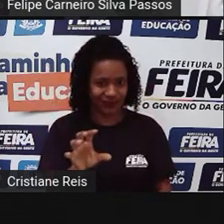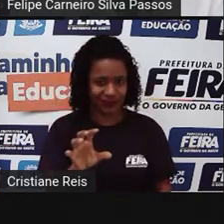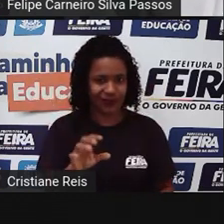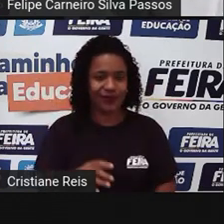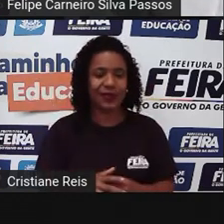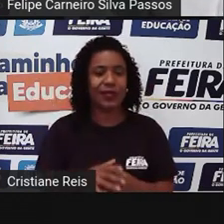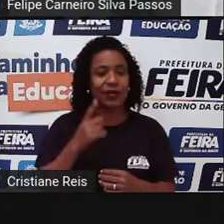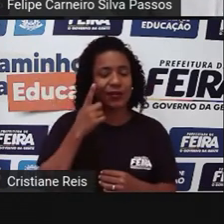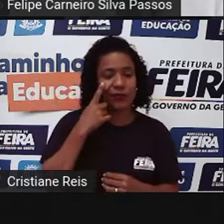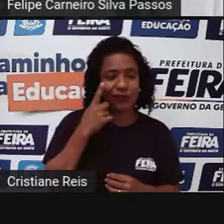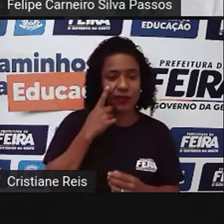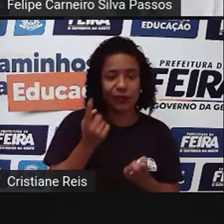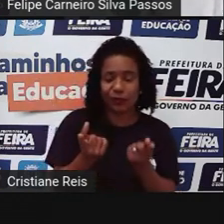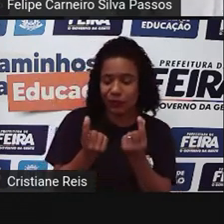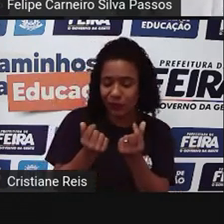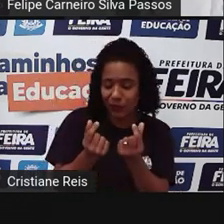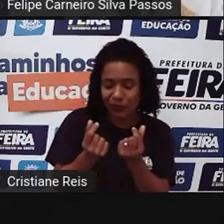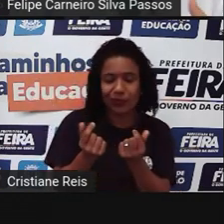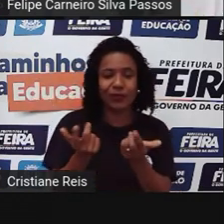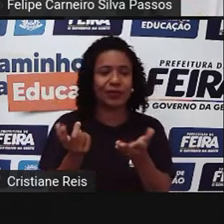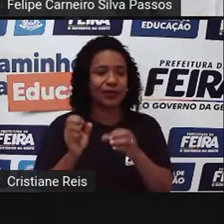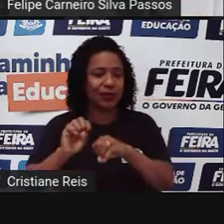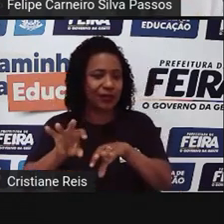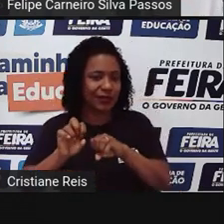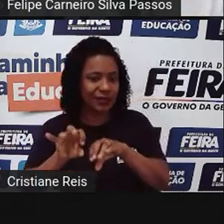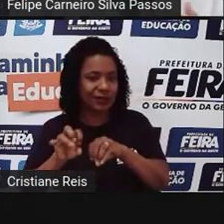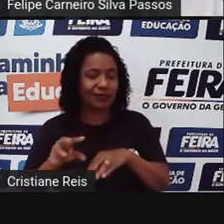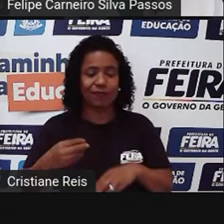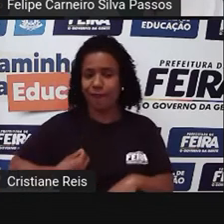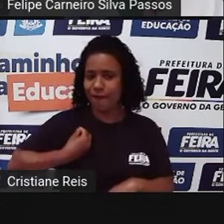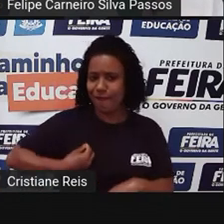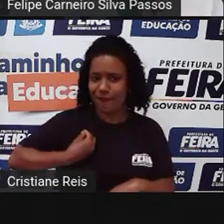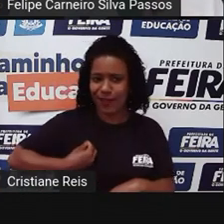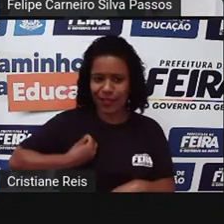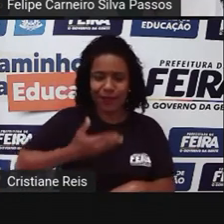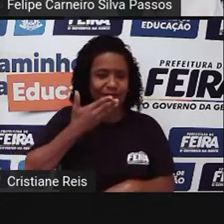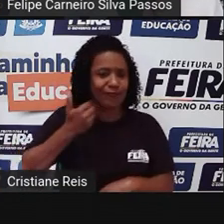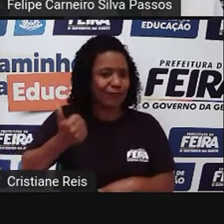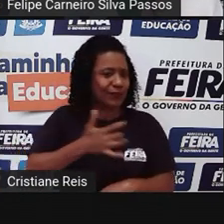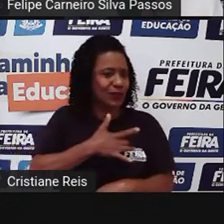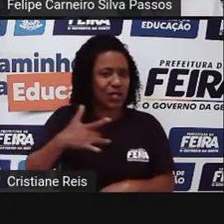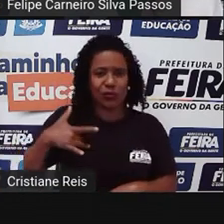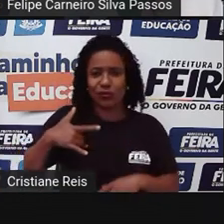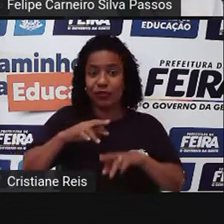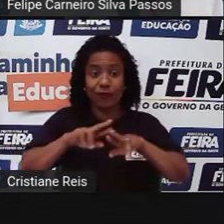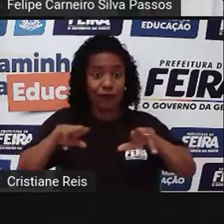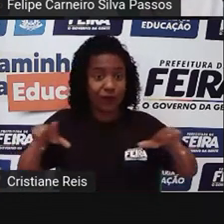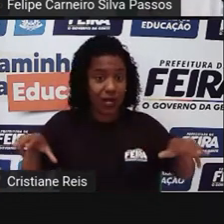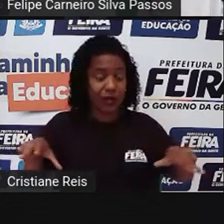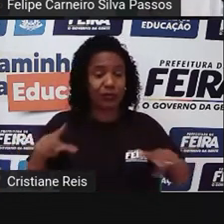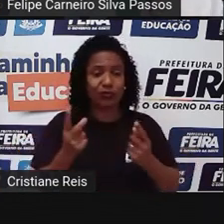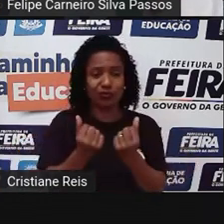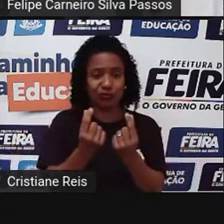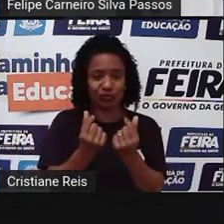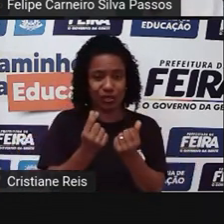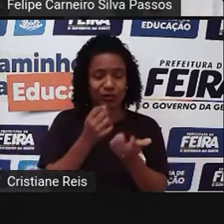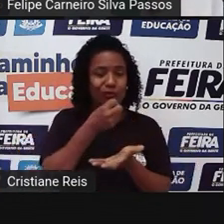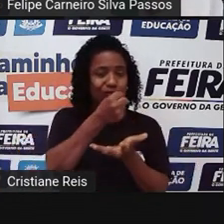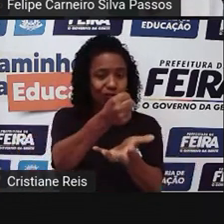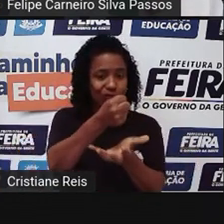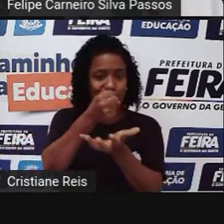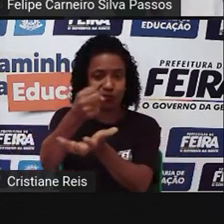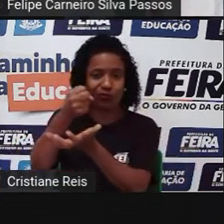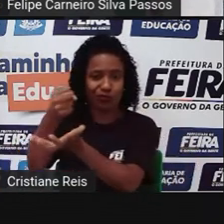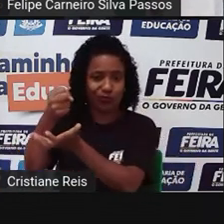o investimento em educação, em qualidade de vida, em infraestrutura, ele também foi diferenciado. Tem um índice chamado de